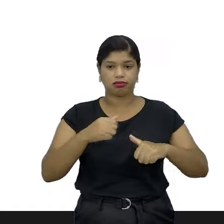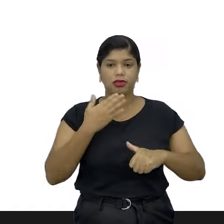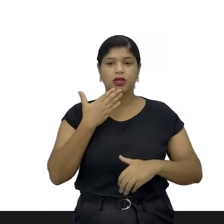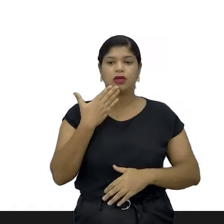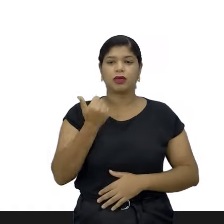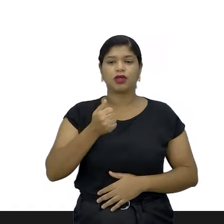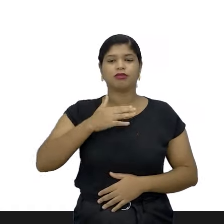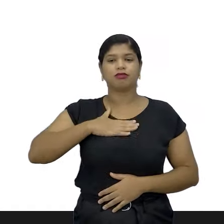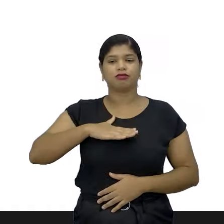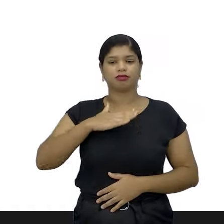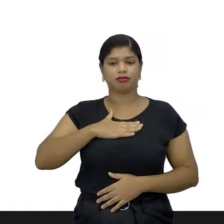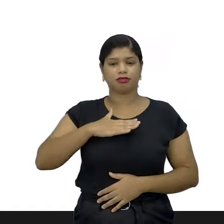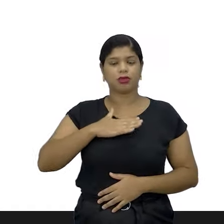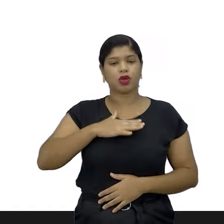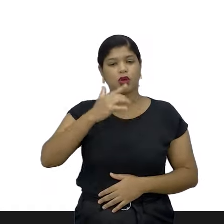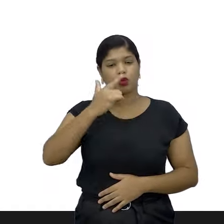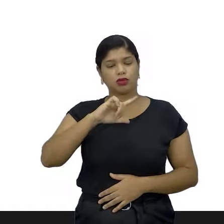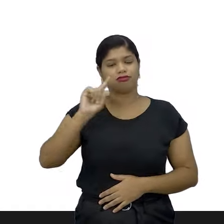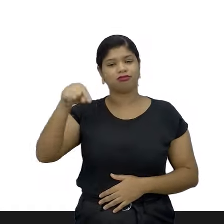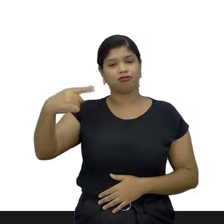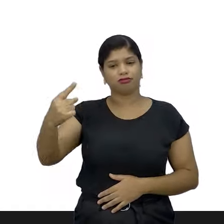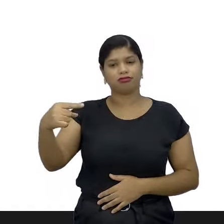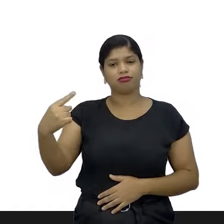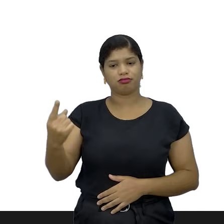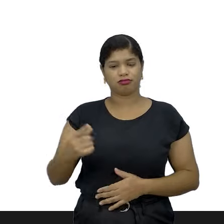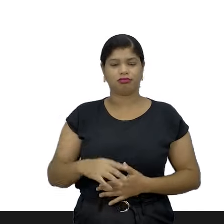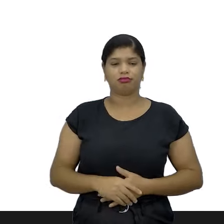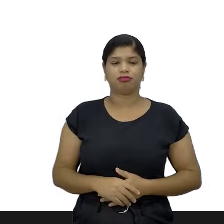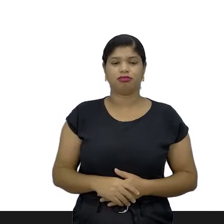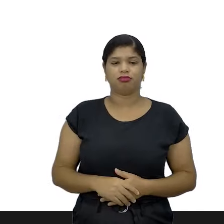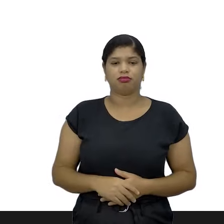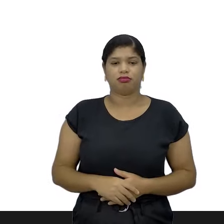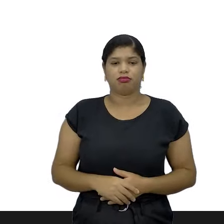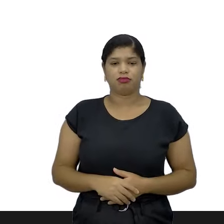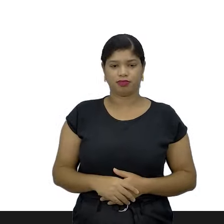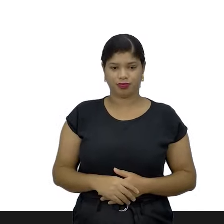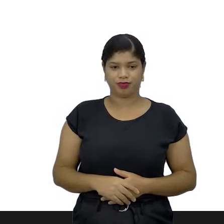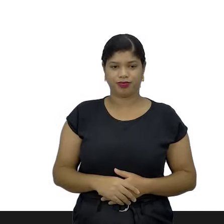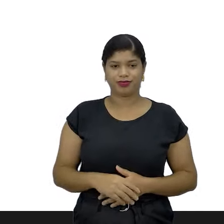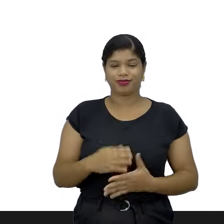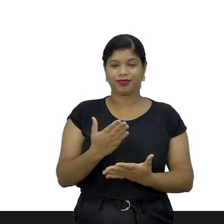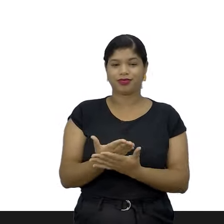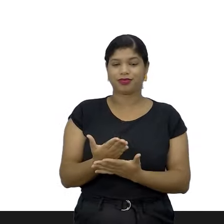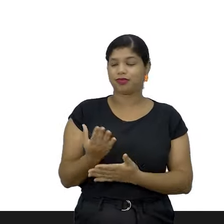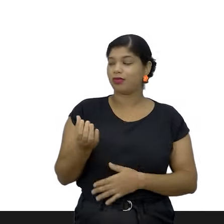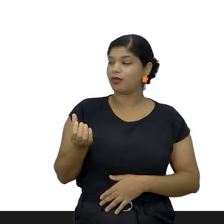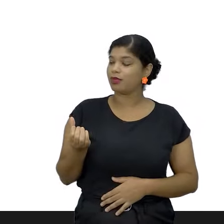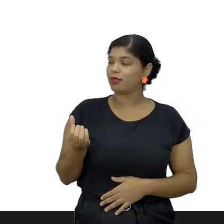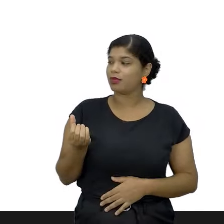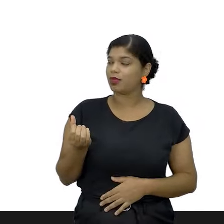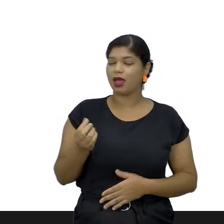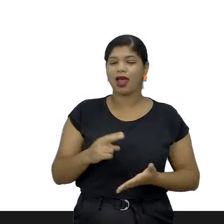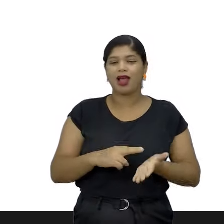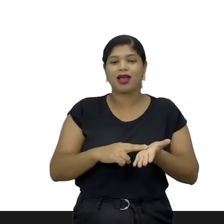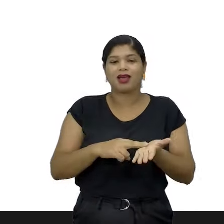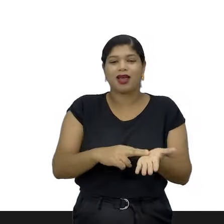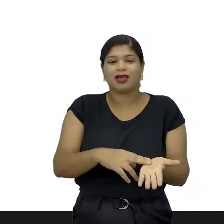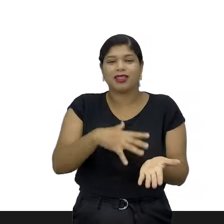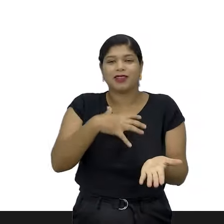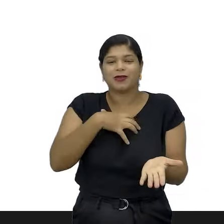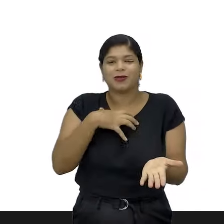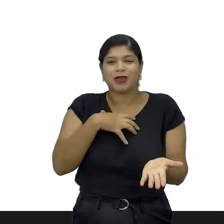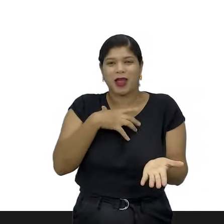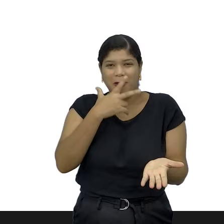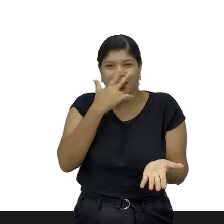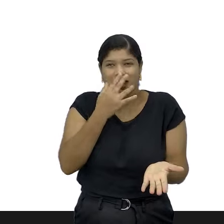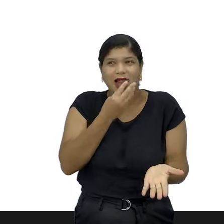mais de calma nos próximos momentos, tá? É uma das aulas. A aula 6, cartas que carregam sabores. Então,